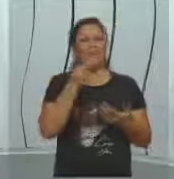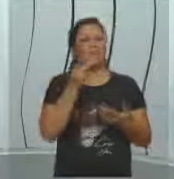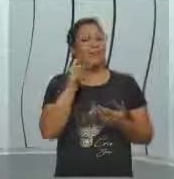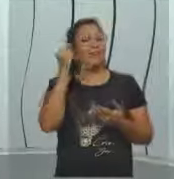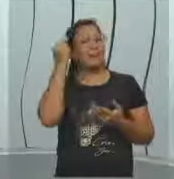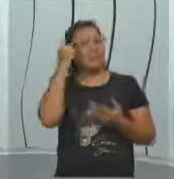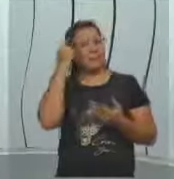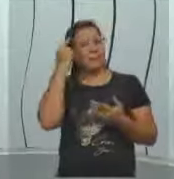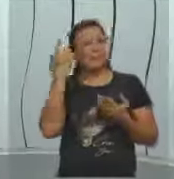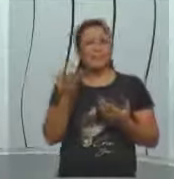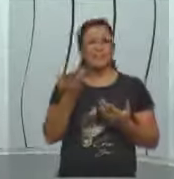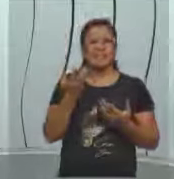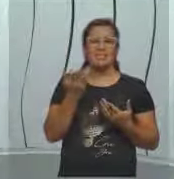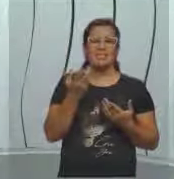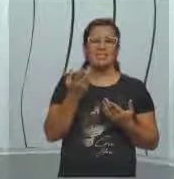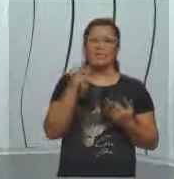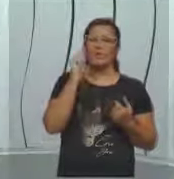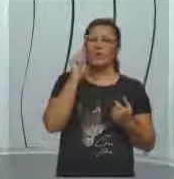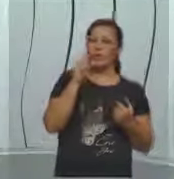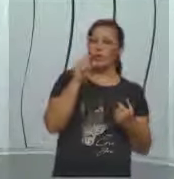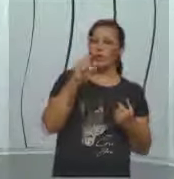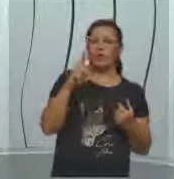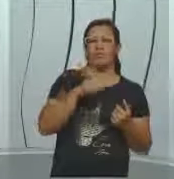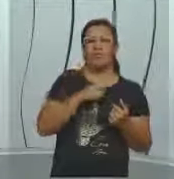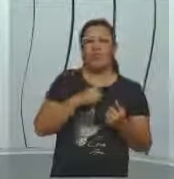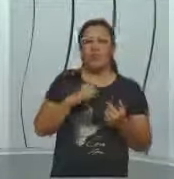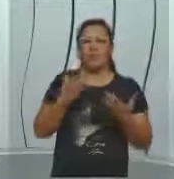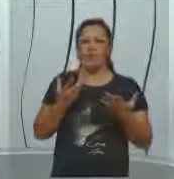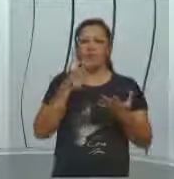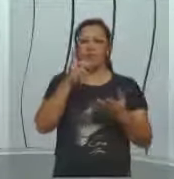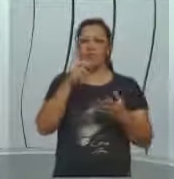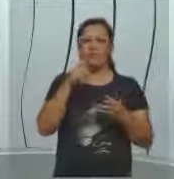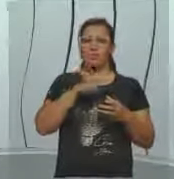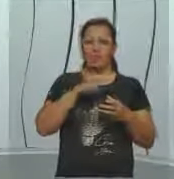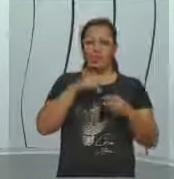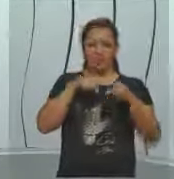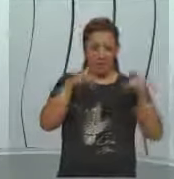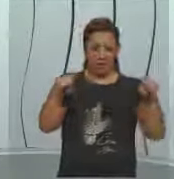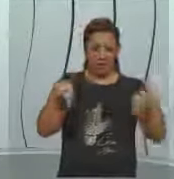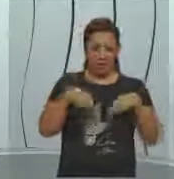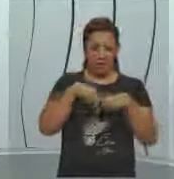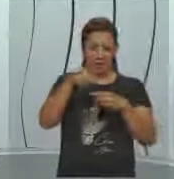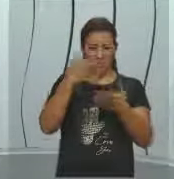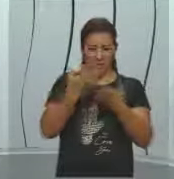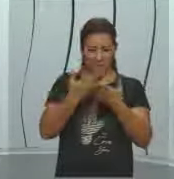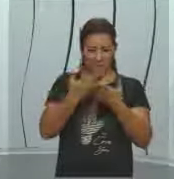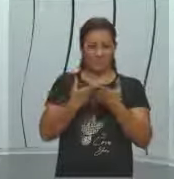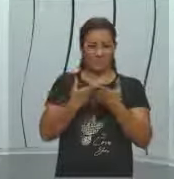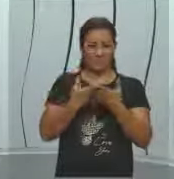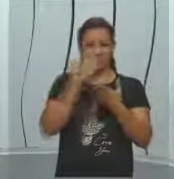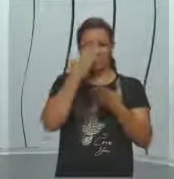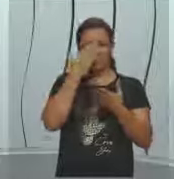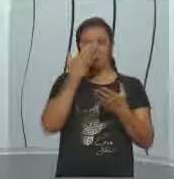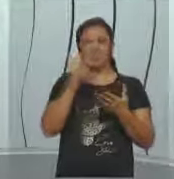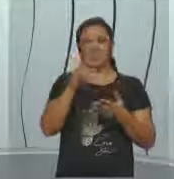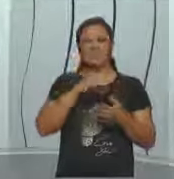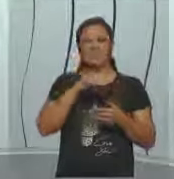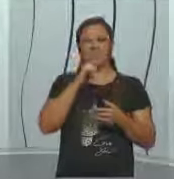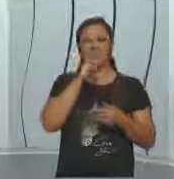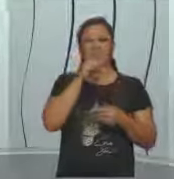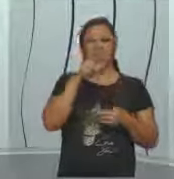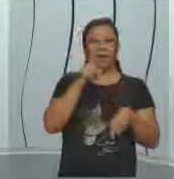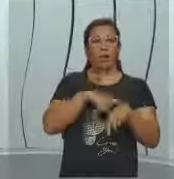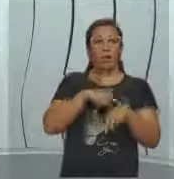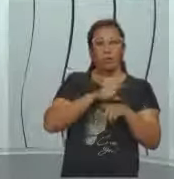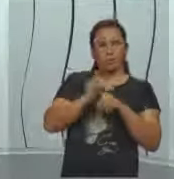maneira: imagina que você estivesse na sua sala de aula, lá na escola que você estuda, e você vai sair para a